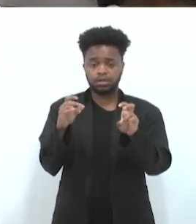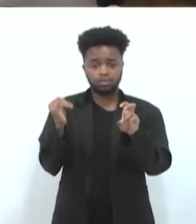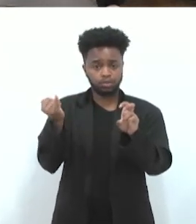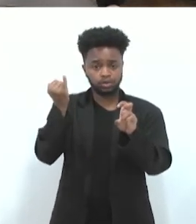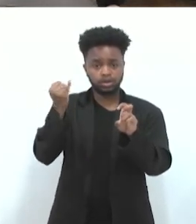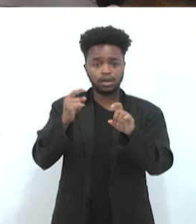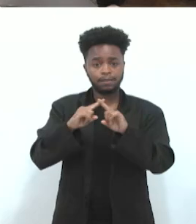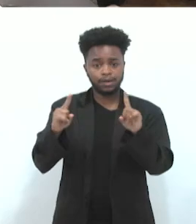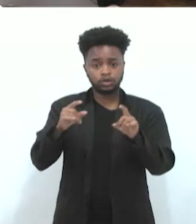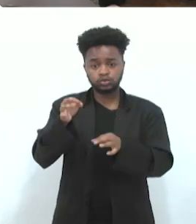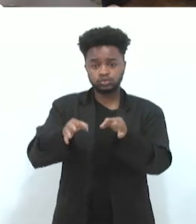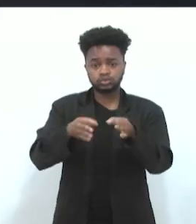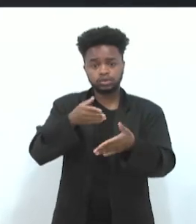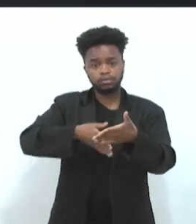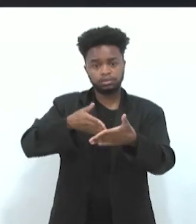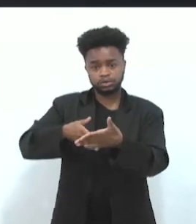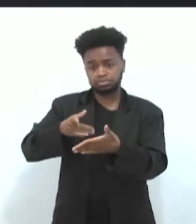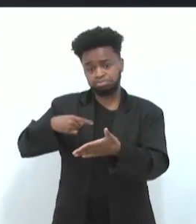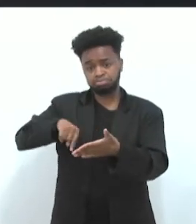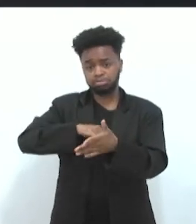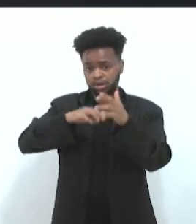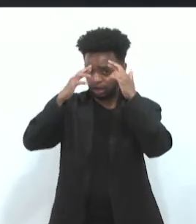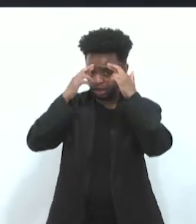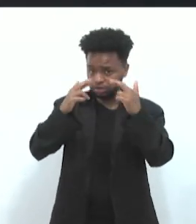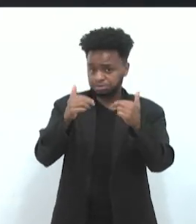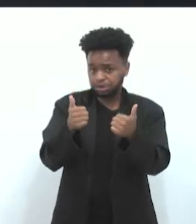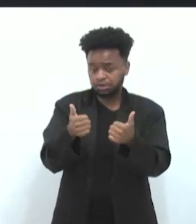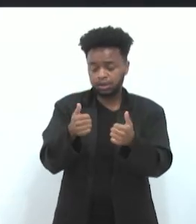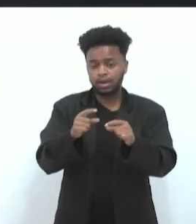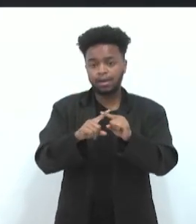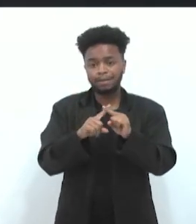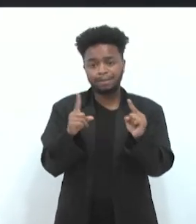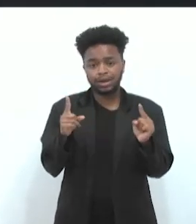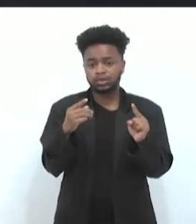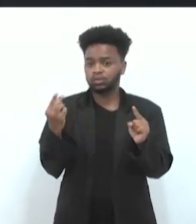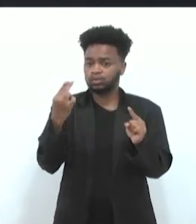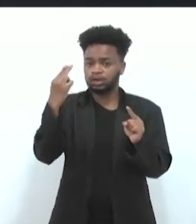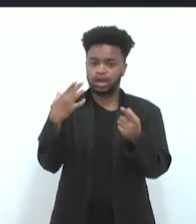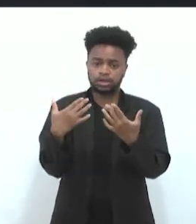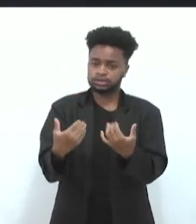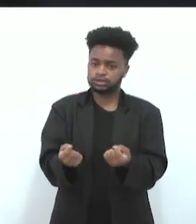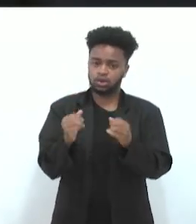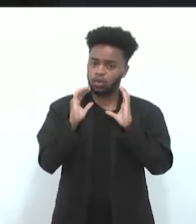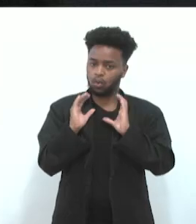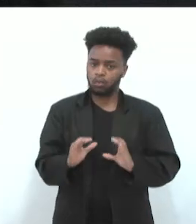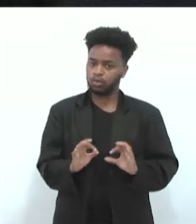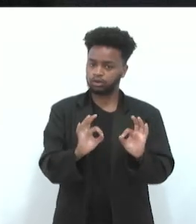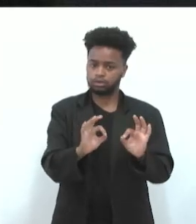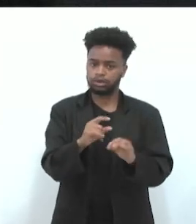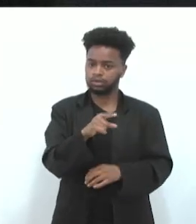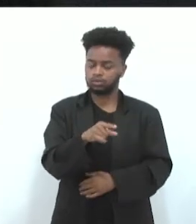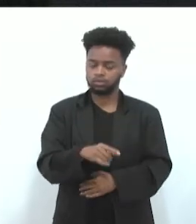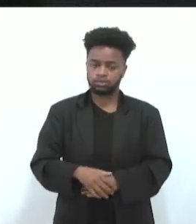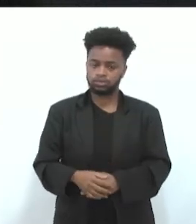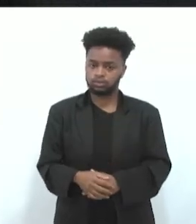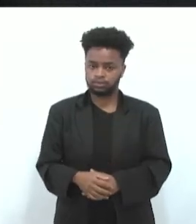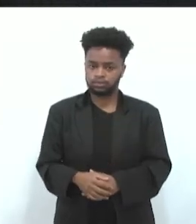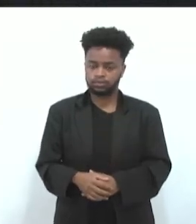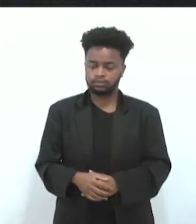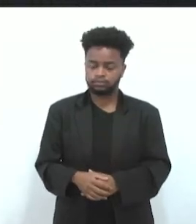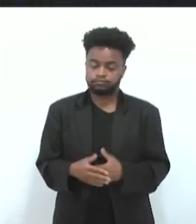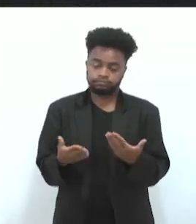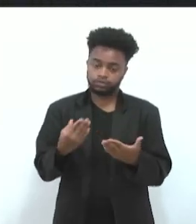embargada pela justiça e a gente respeitou. Agora, não dá para admitir esse tipo de comportamento, mas eu